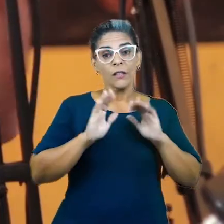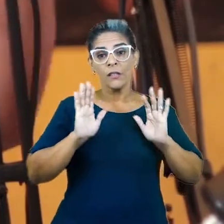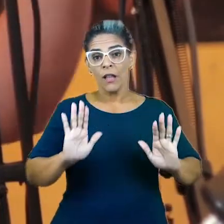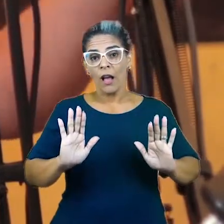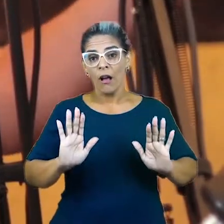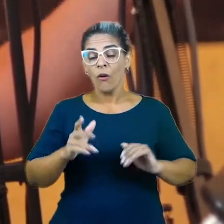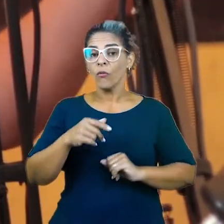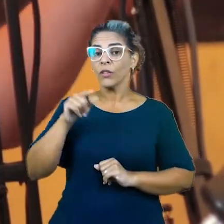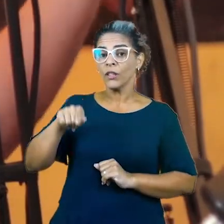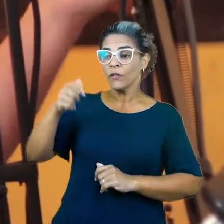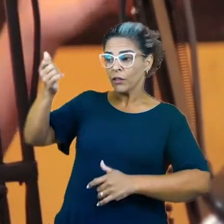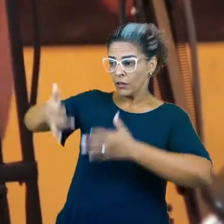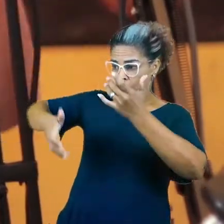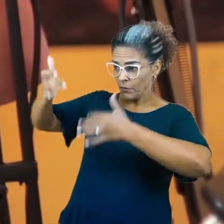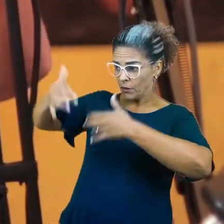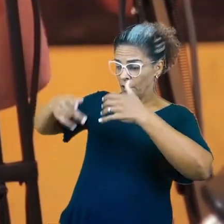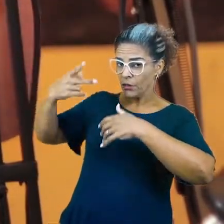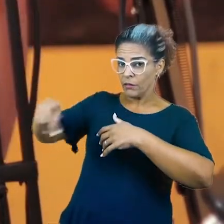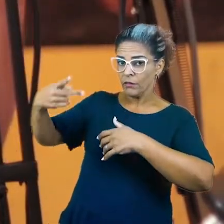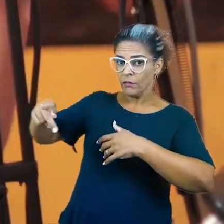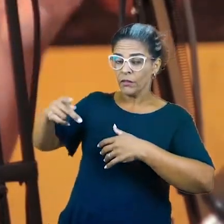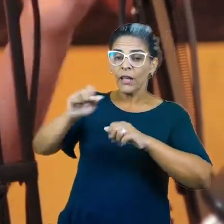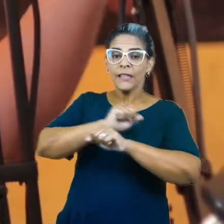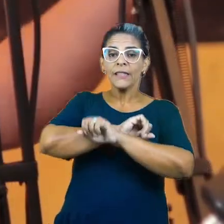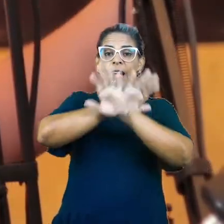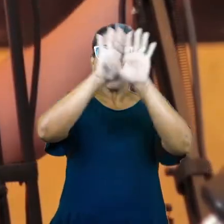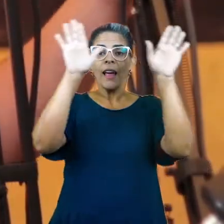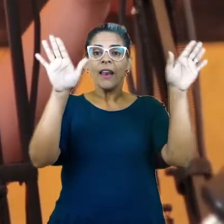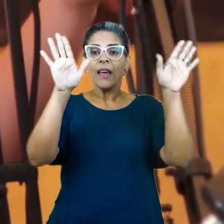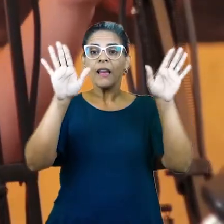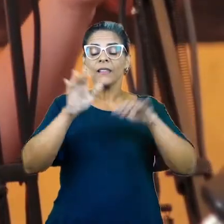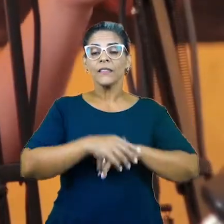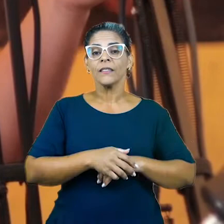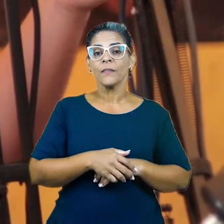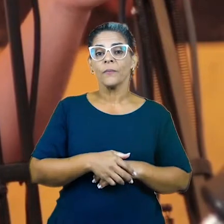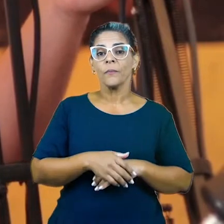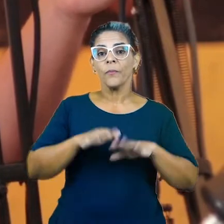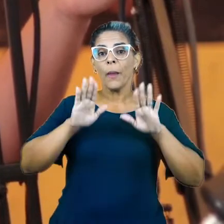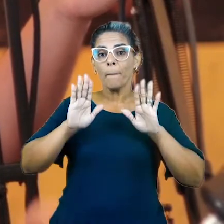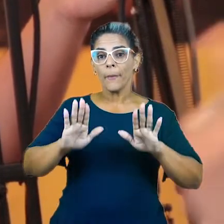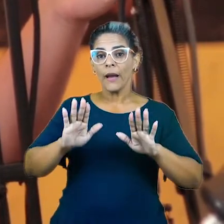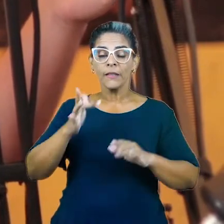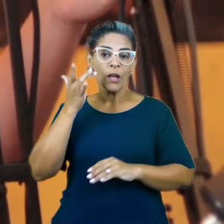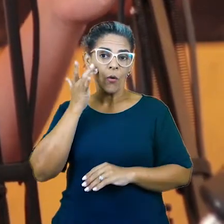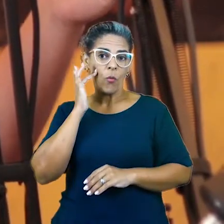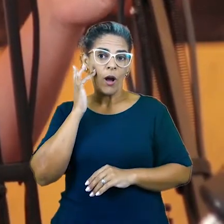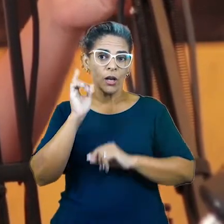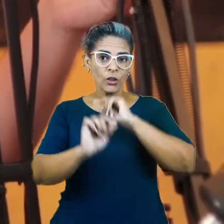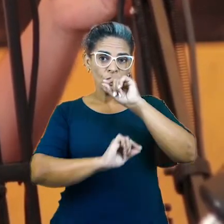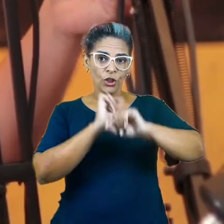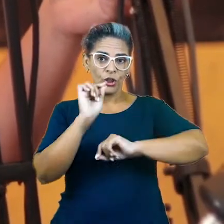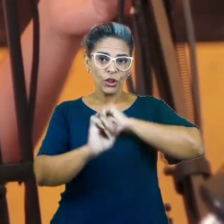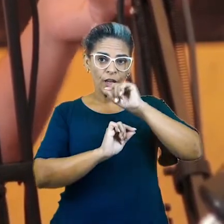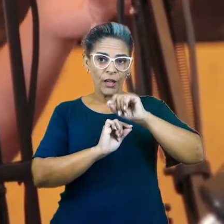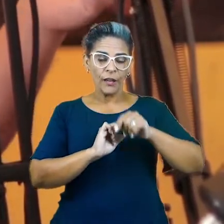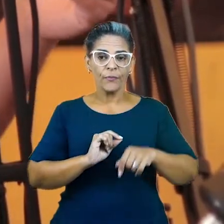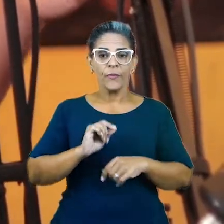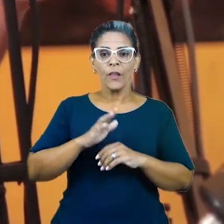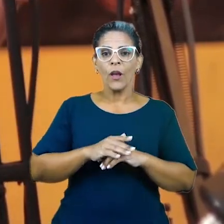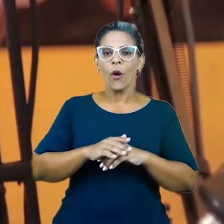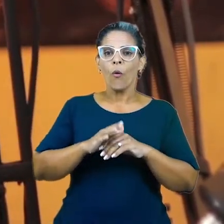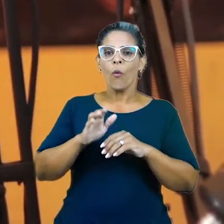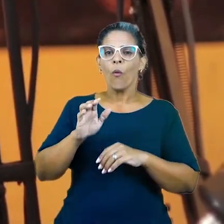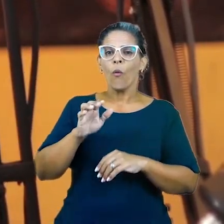esclarecer. Você dizendo, você fala, explicando essas categorias todas, esclarece. Mas eu acho que fazer com que